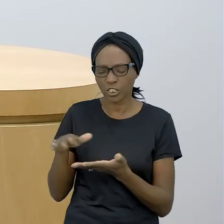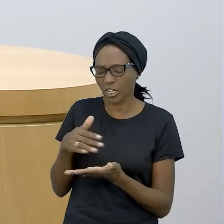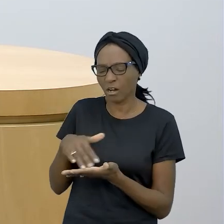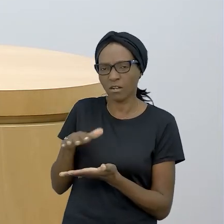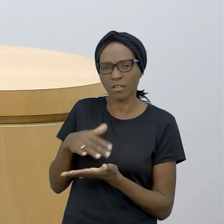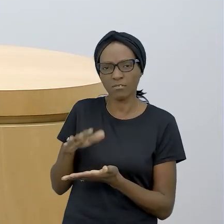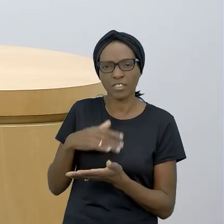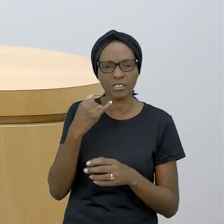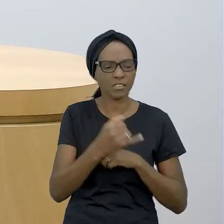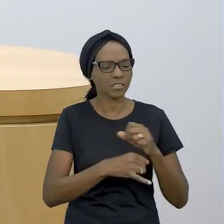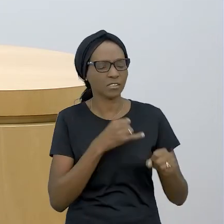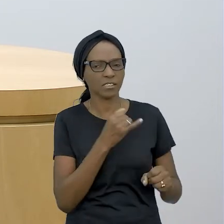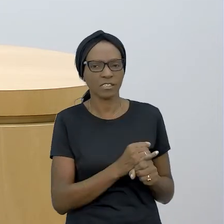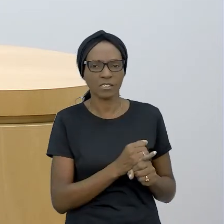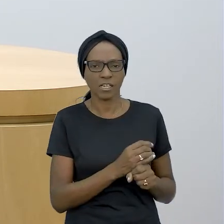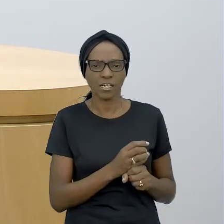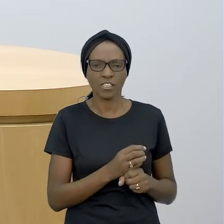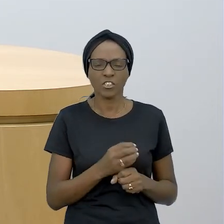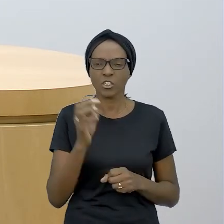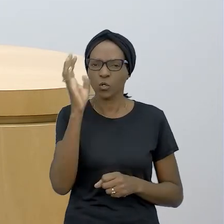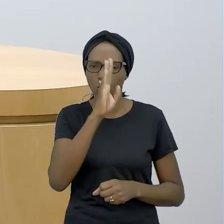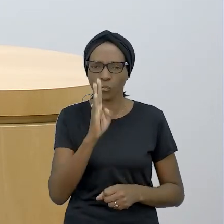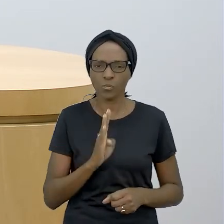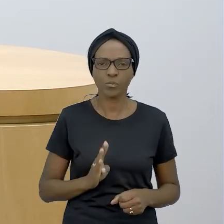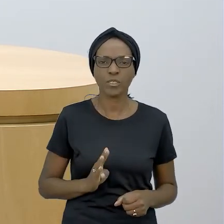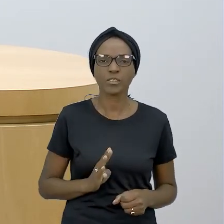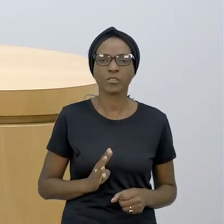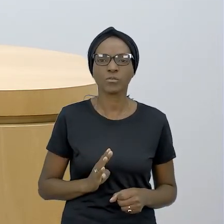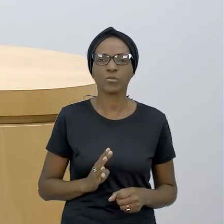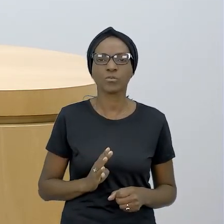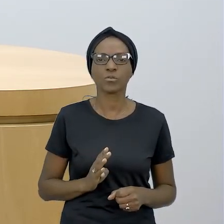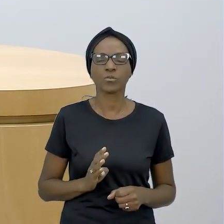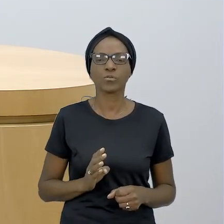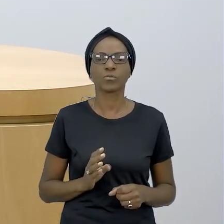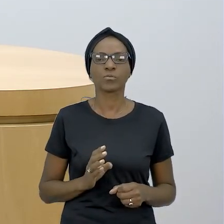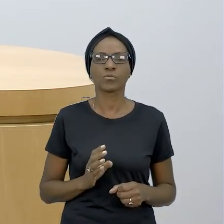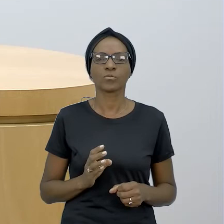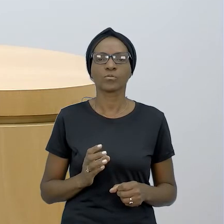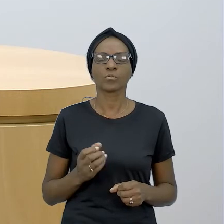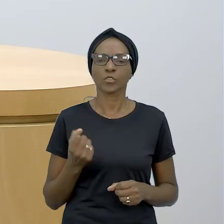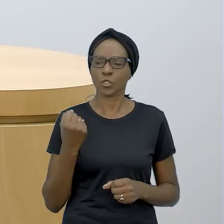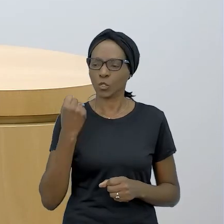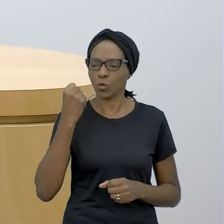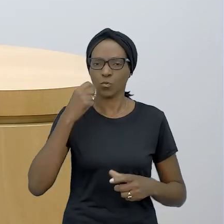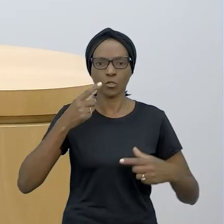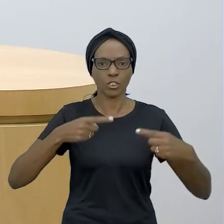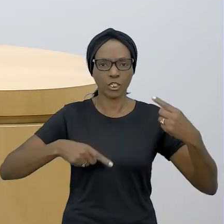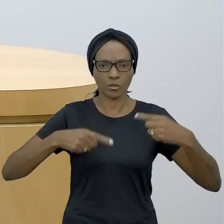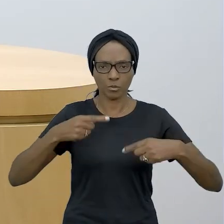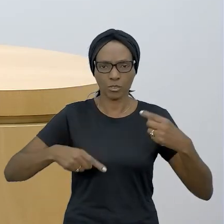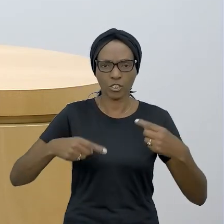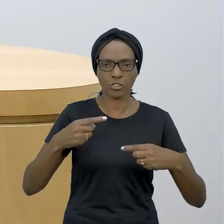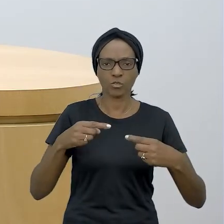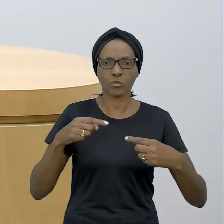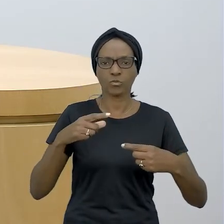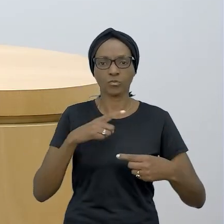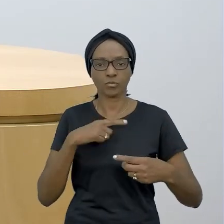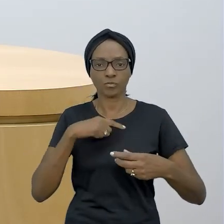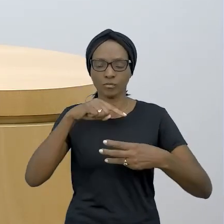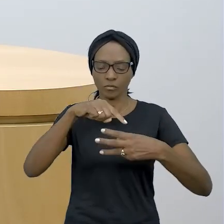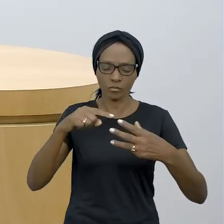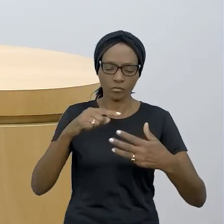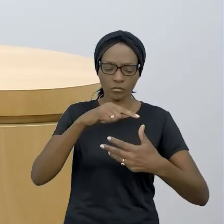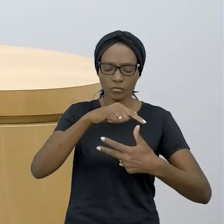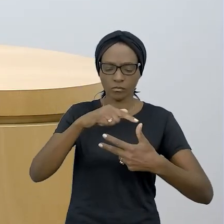revistas, pela internet, que o Brasil não apenas é composto por um poder político tripartido, né, mas que